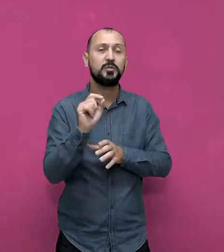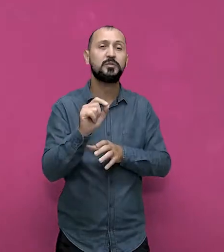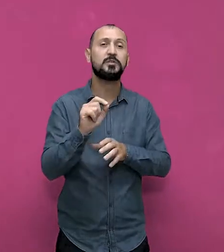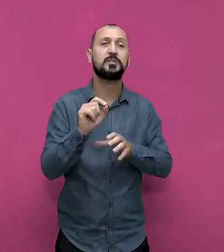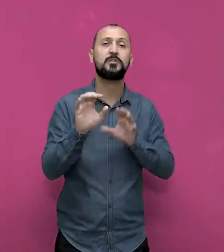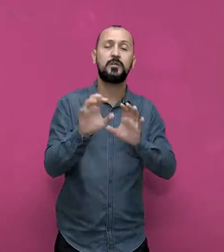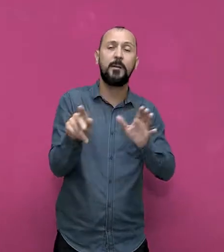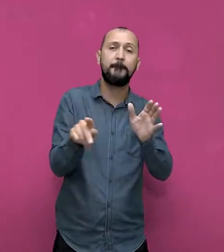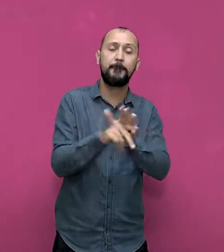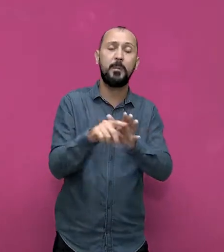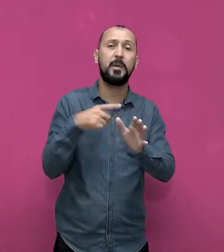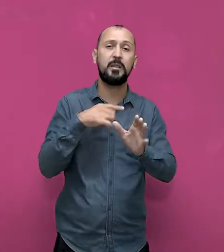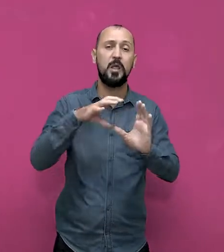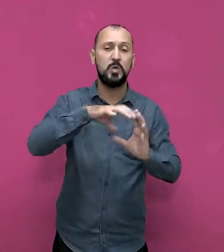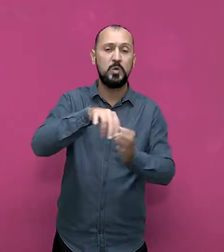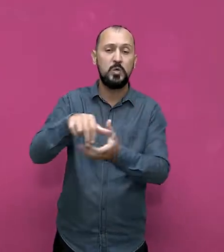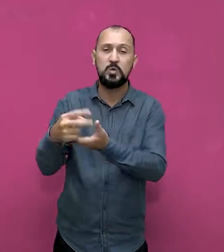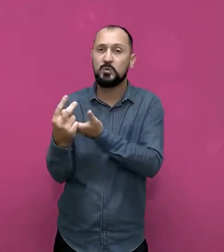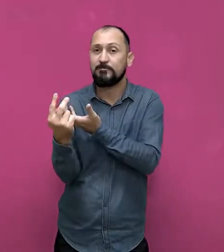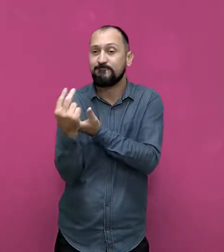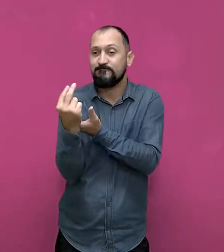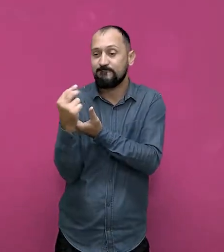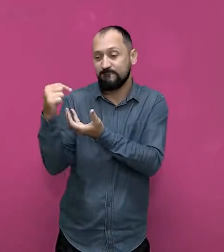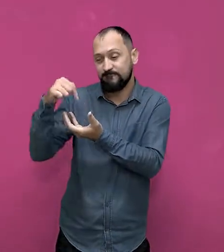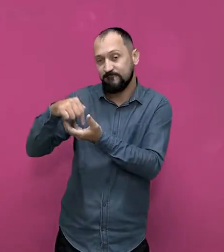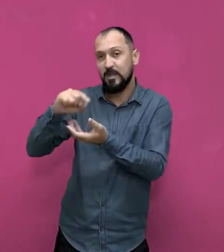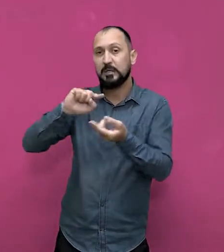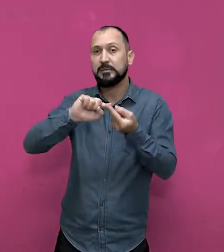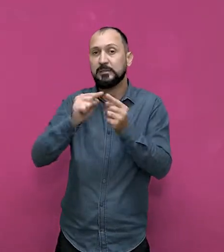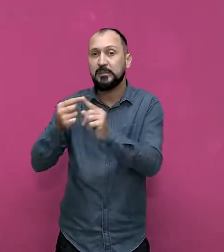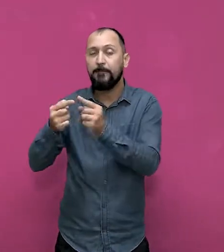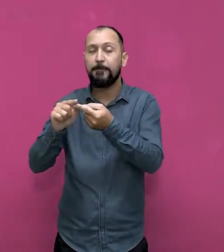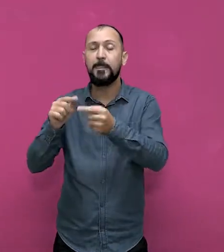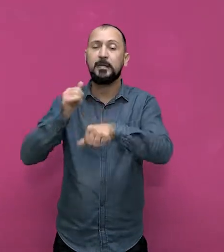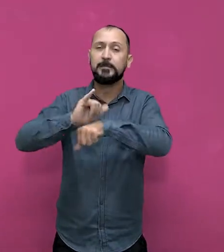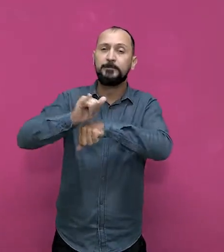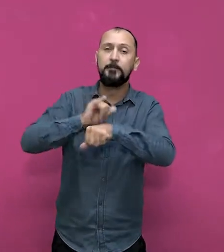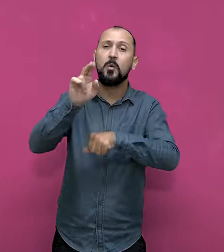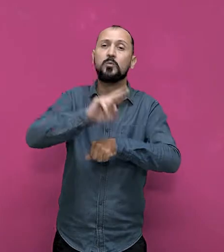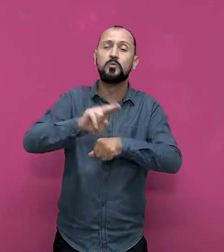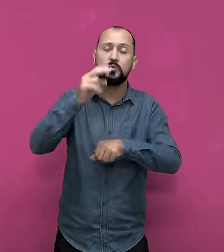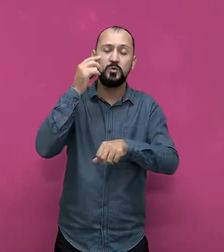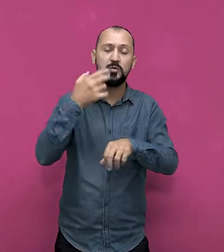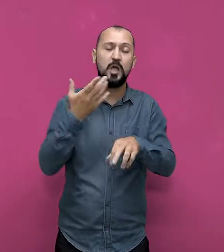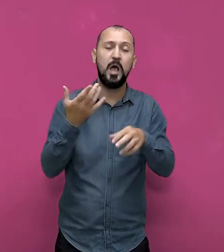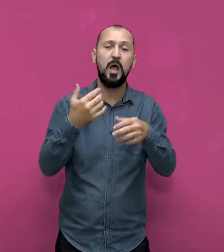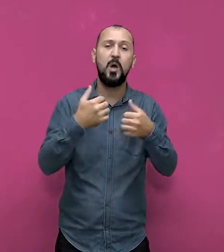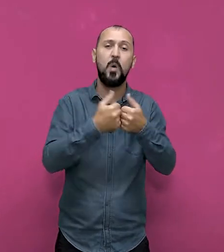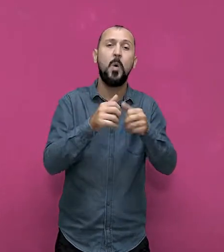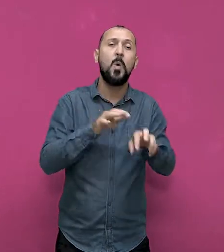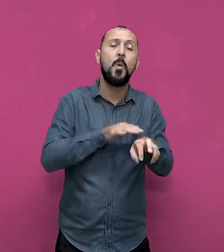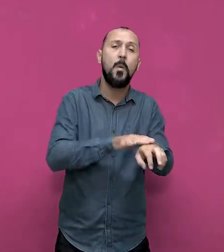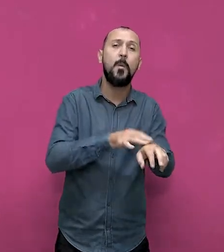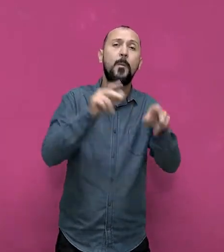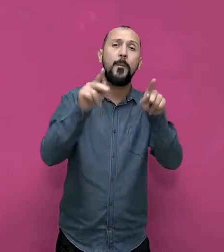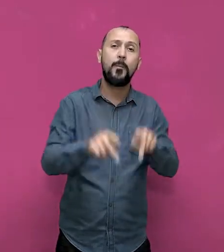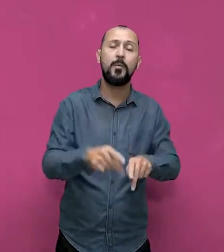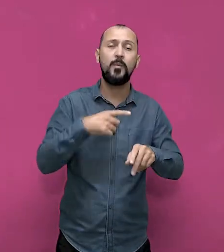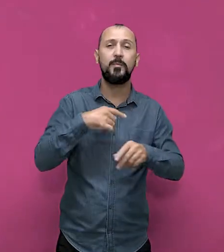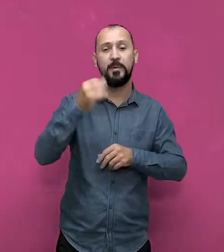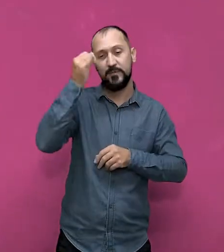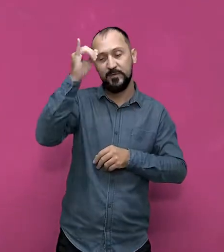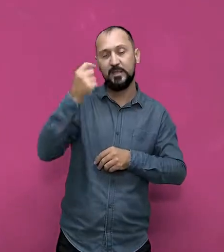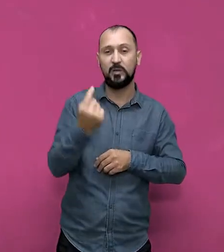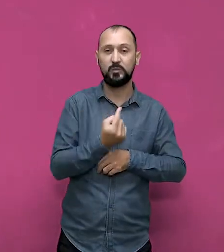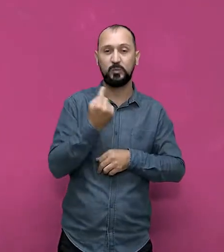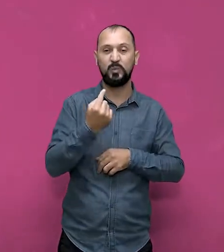criar mecanismos para ter sustentabilidade, mecanismos que estimulem mais as pessoas a usarem o transporte público, por exemplo, em